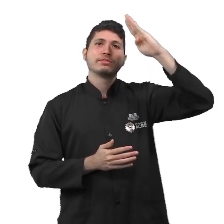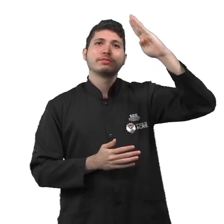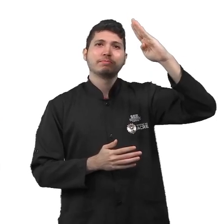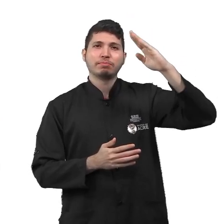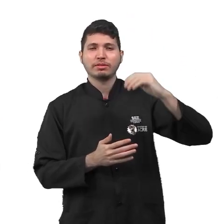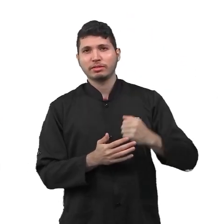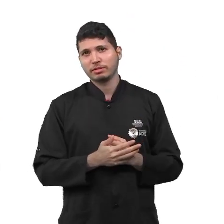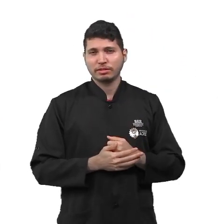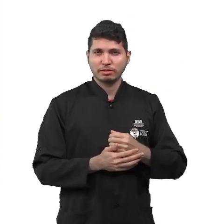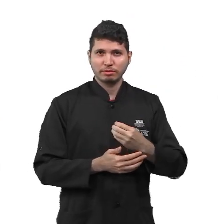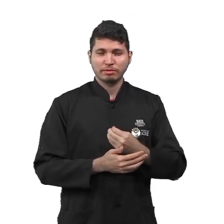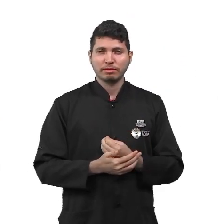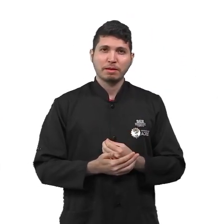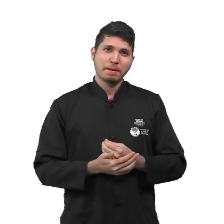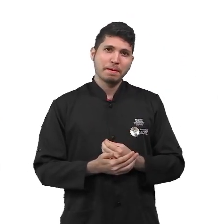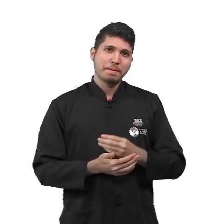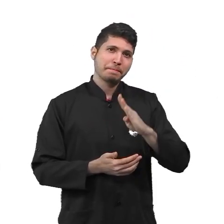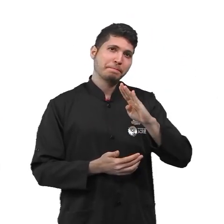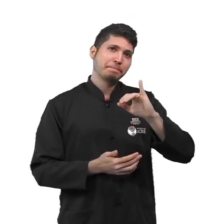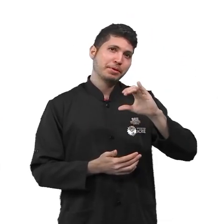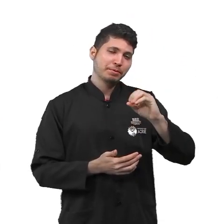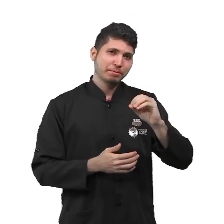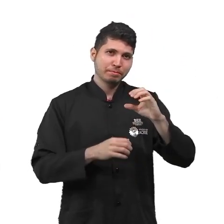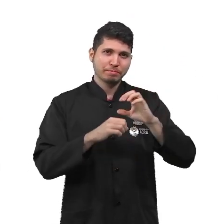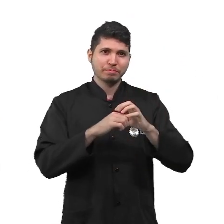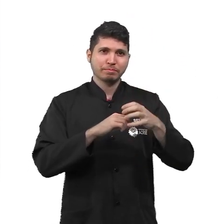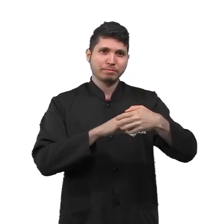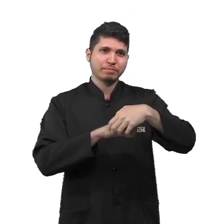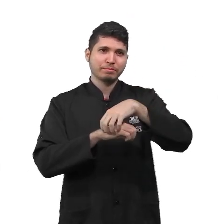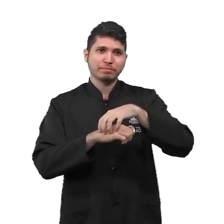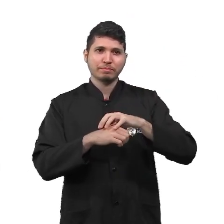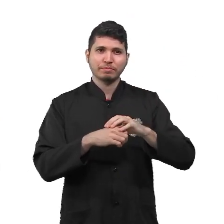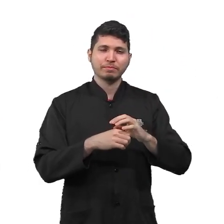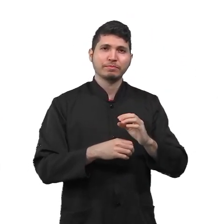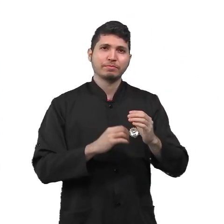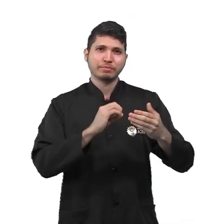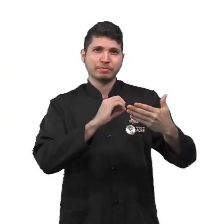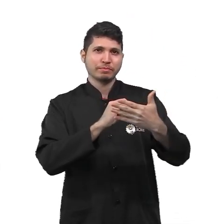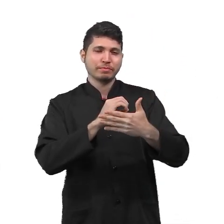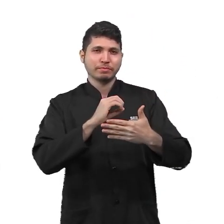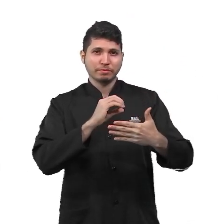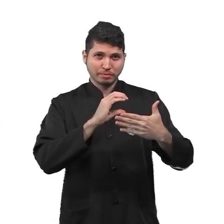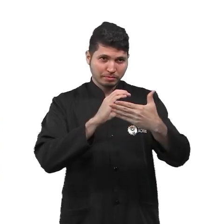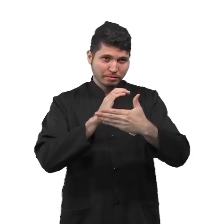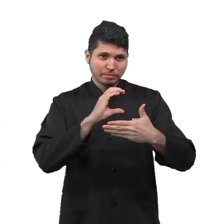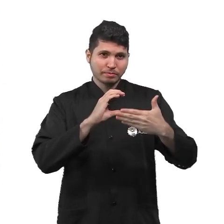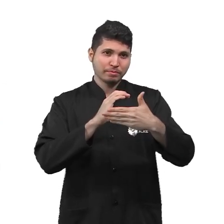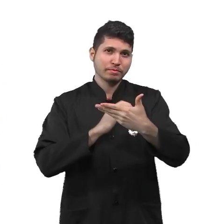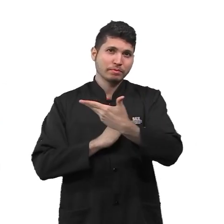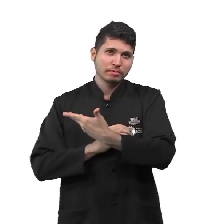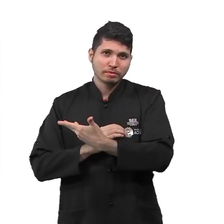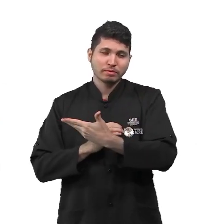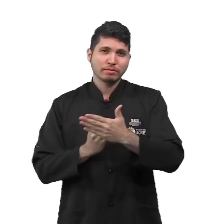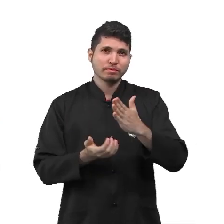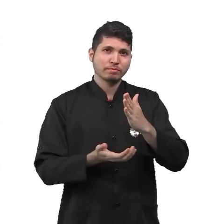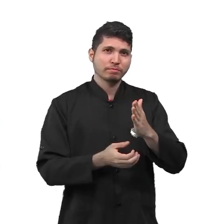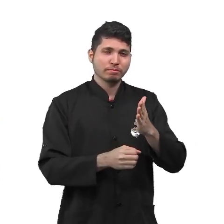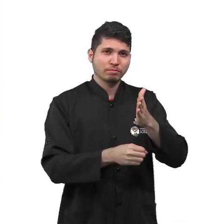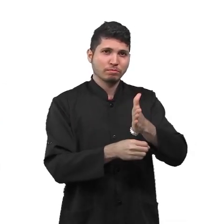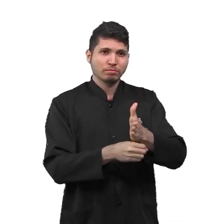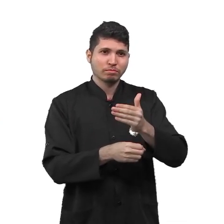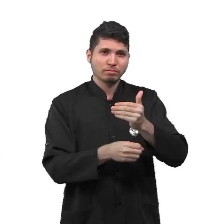aqui pelo carboidrato, gente, que é tudo de bom, A gente tem ali as batatas, temos as massas, os doces